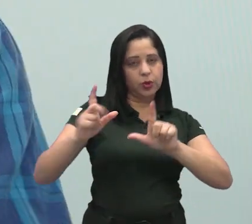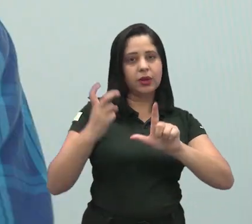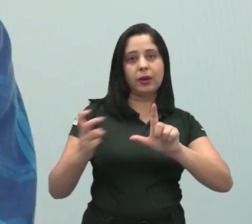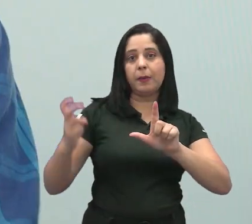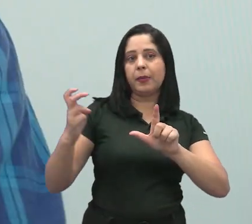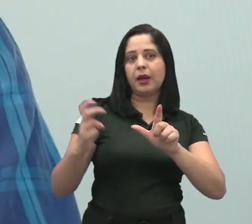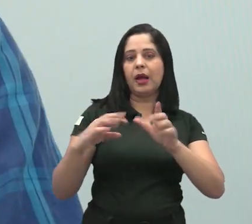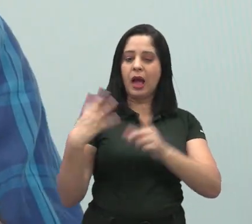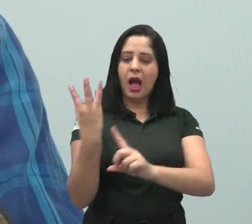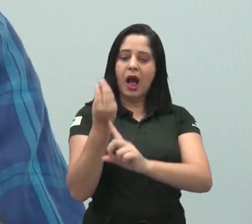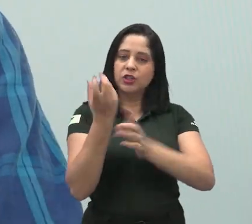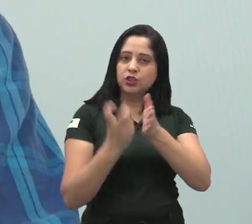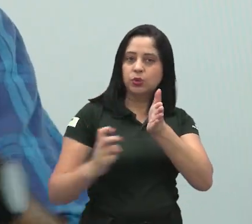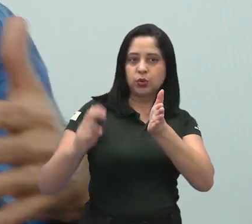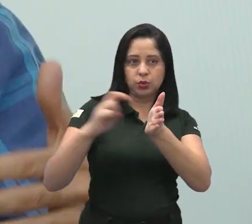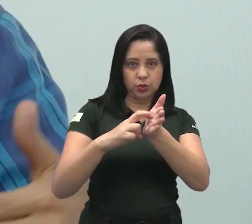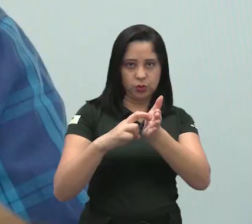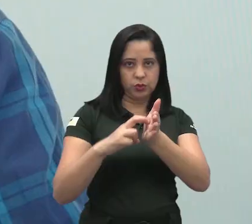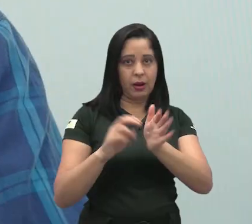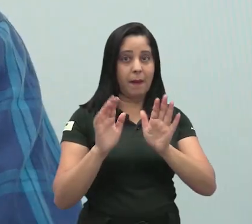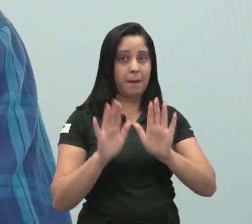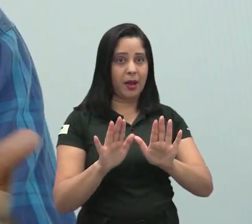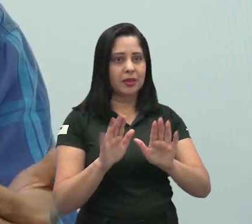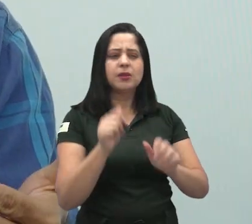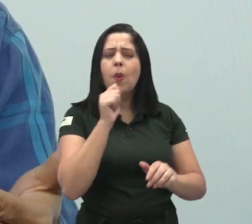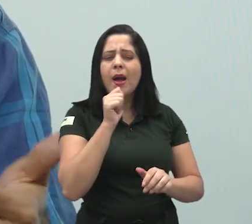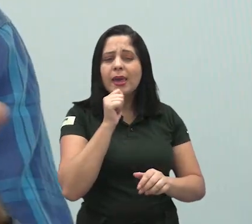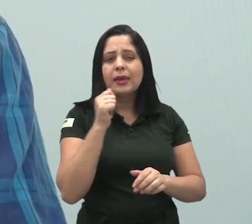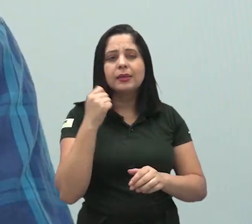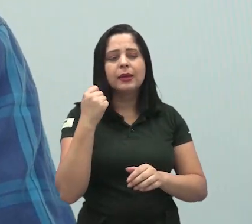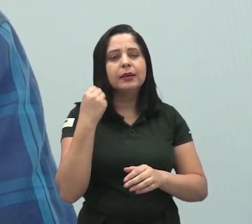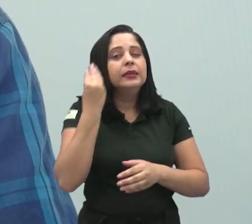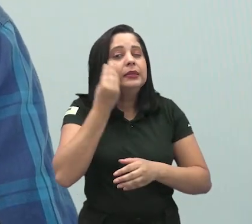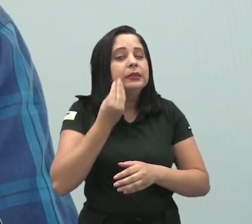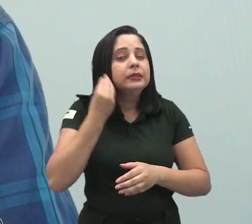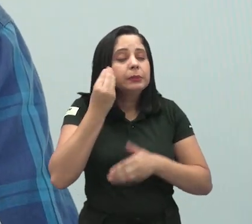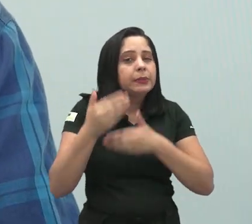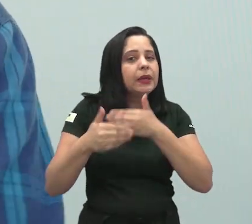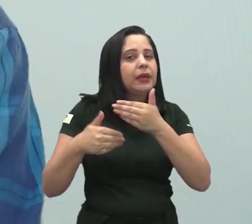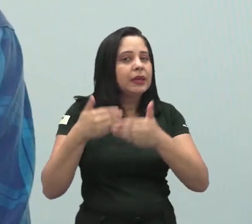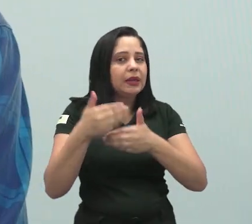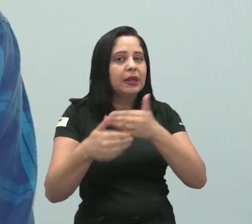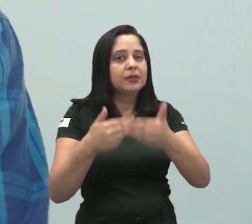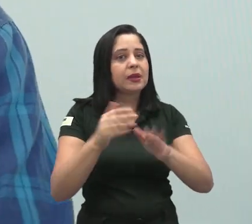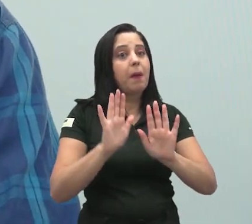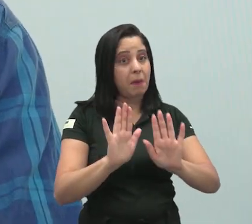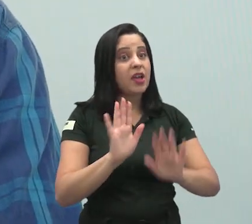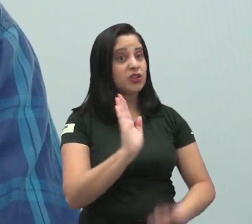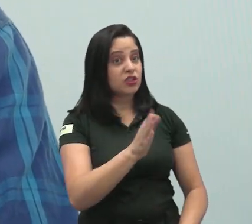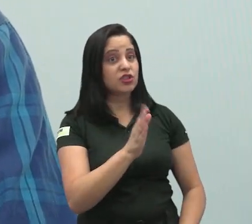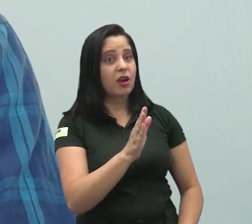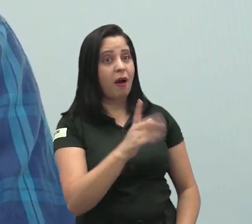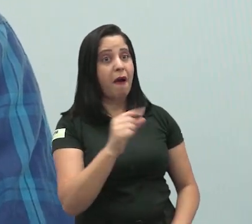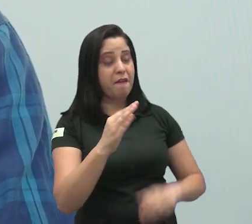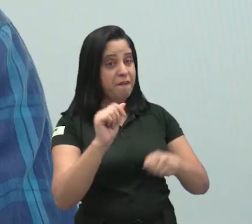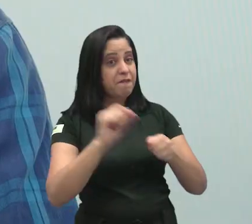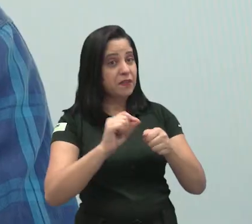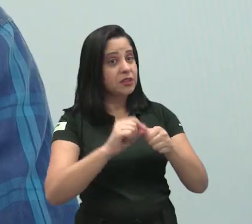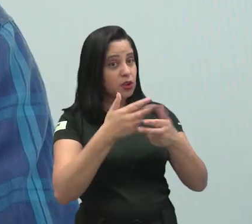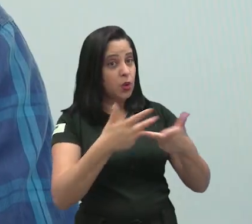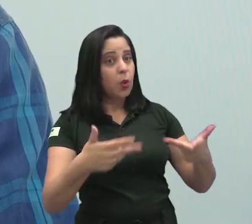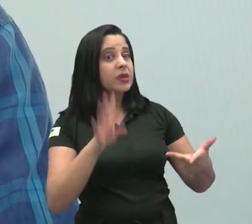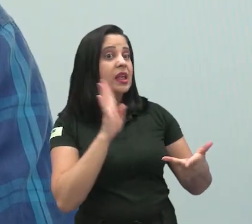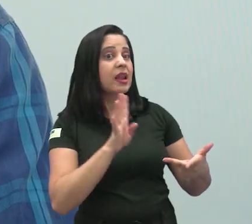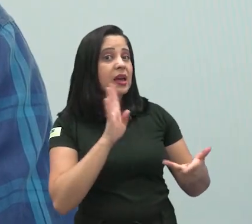com a Fernanda, tá ligado? Enfim, ainda é uma parte de experimentação para mim, mas tem muita coisa legal que a gente fez no Conexão Cultura, né? De